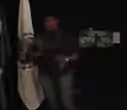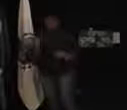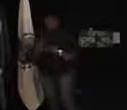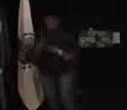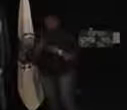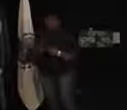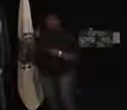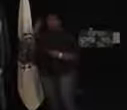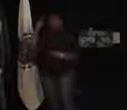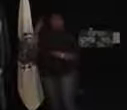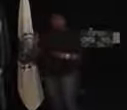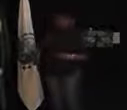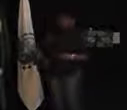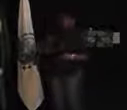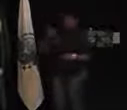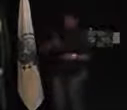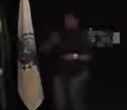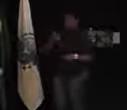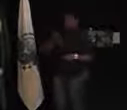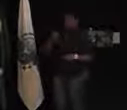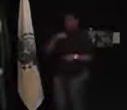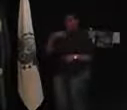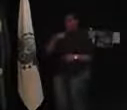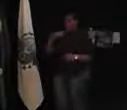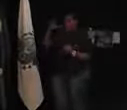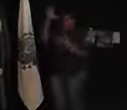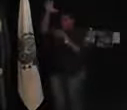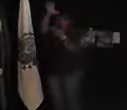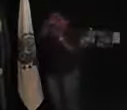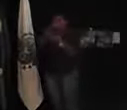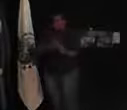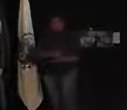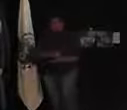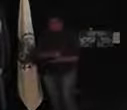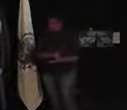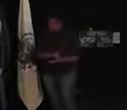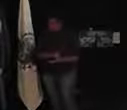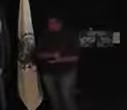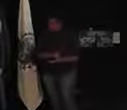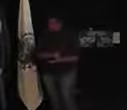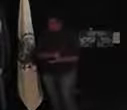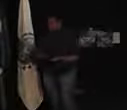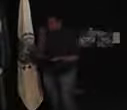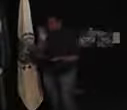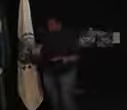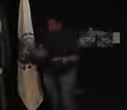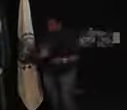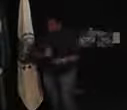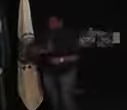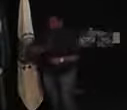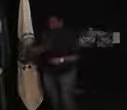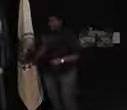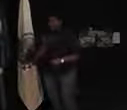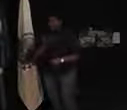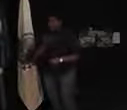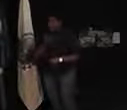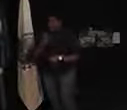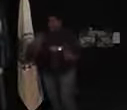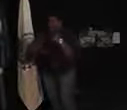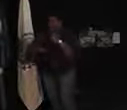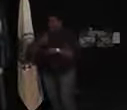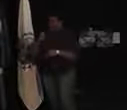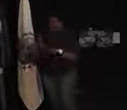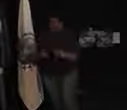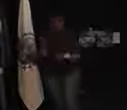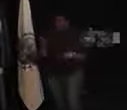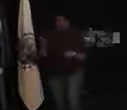ela pensa, primeiro eu vou ter que copiar tudo isso. Isso já é terrível.